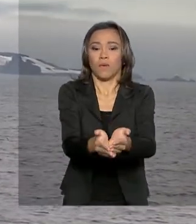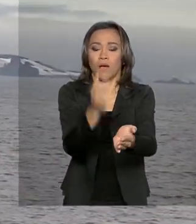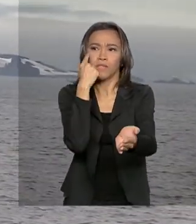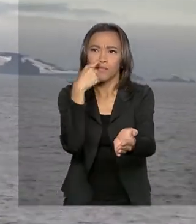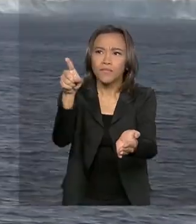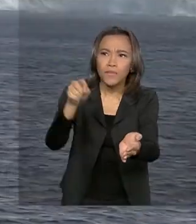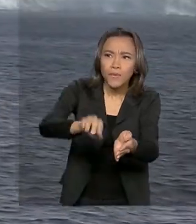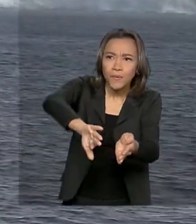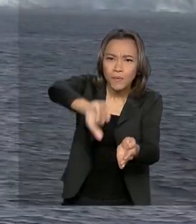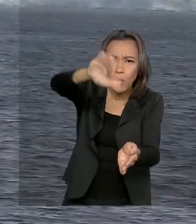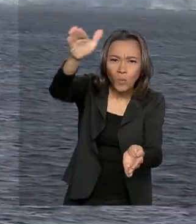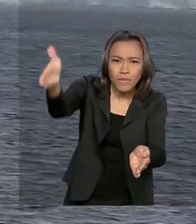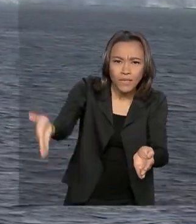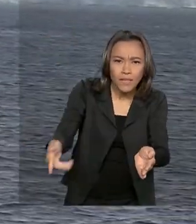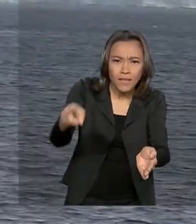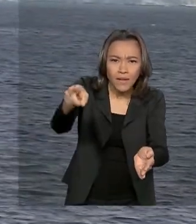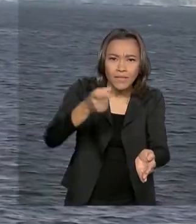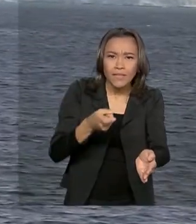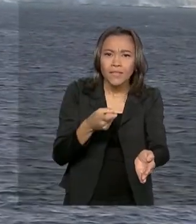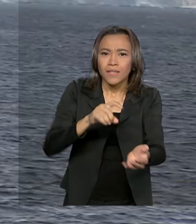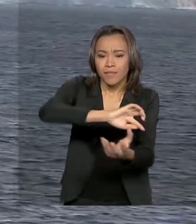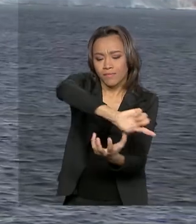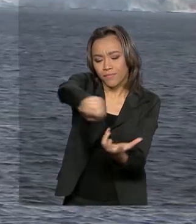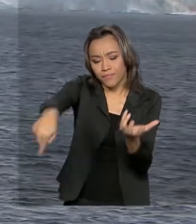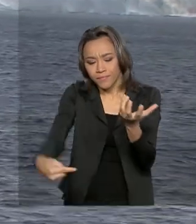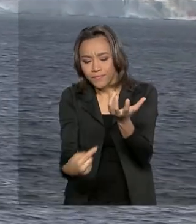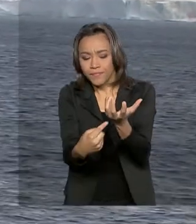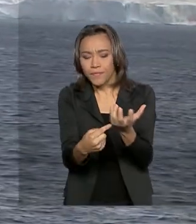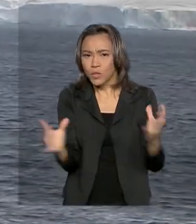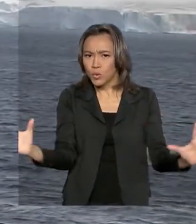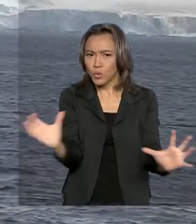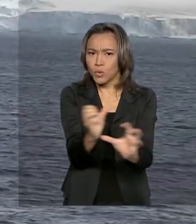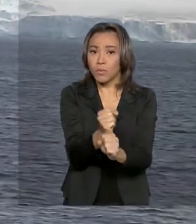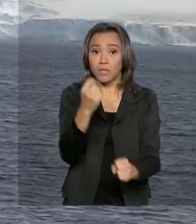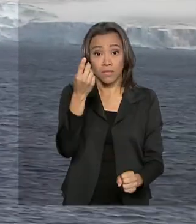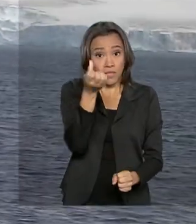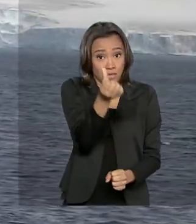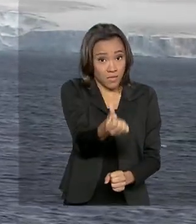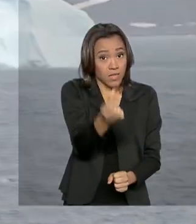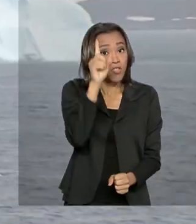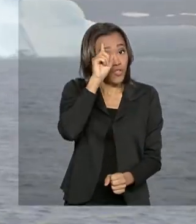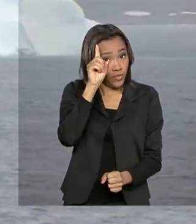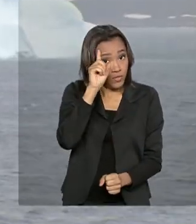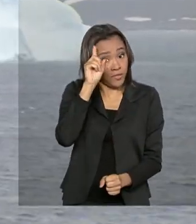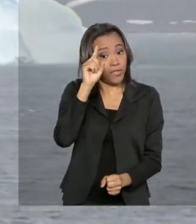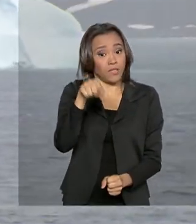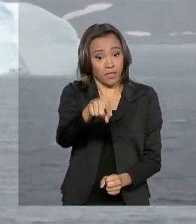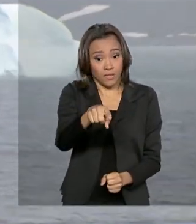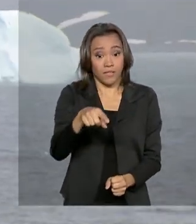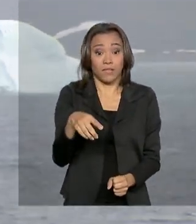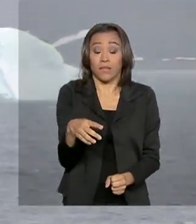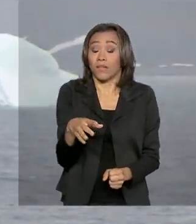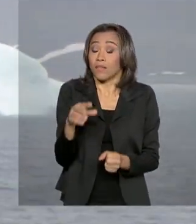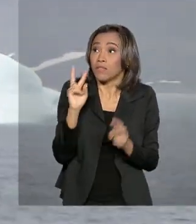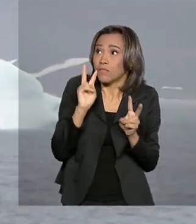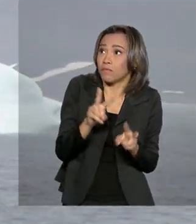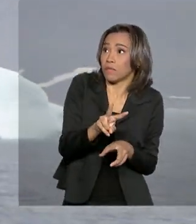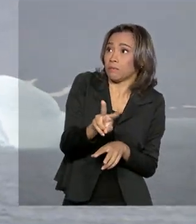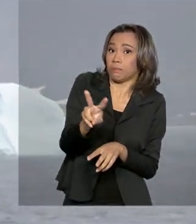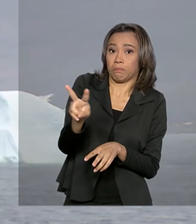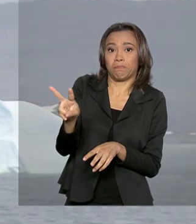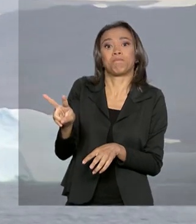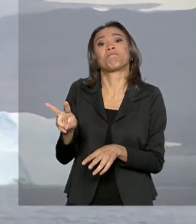montanhas da Antártica. Ao todo, foram 6 dias de viagem, atravessando uma das regiões mais inóspitas do mundo.